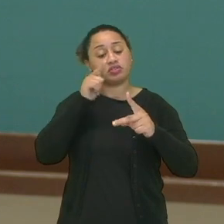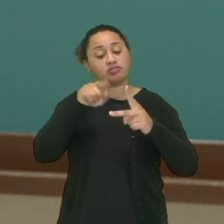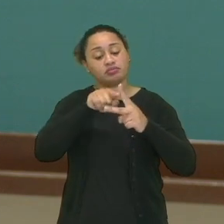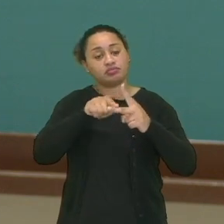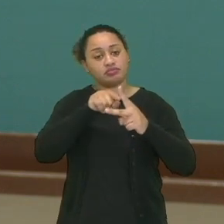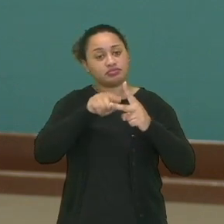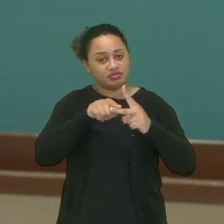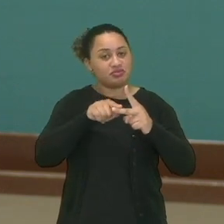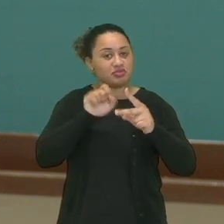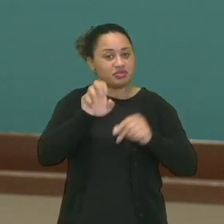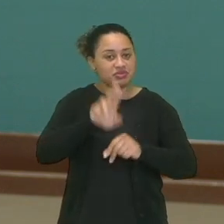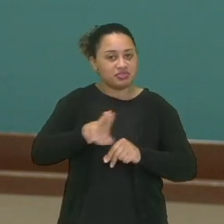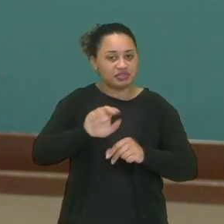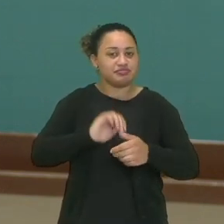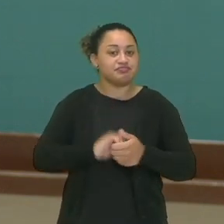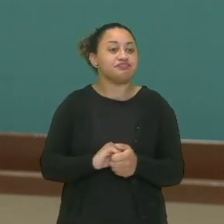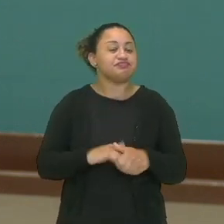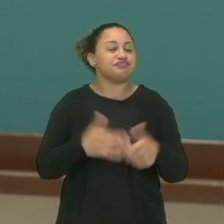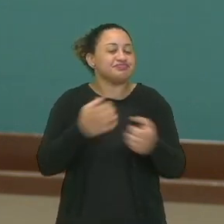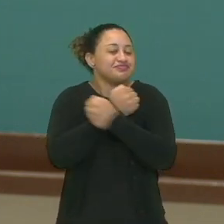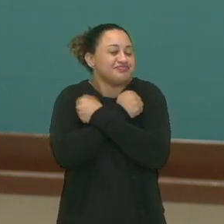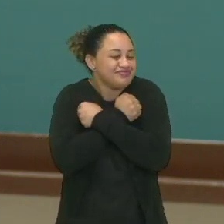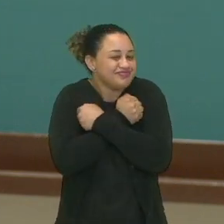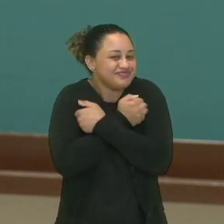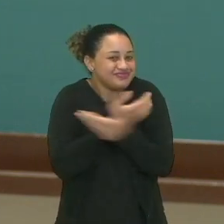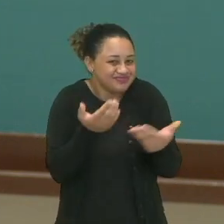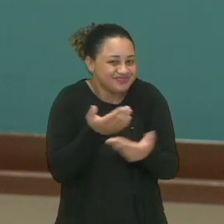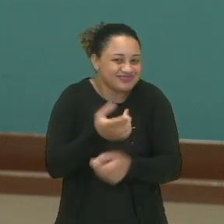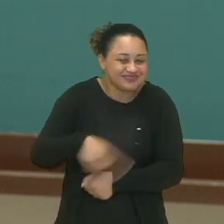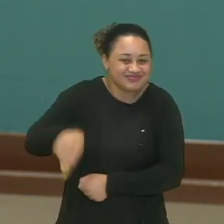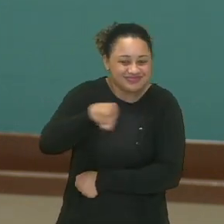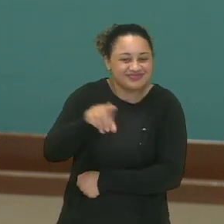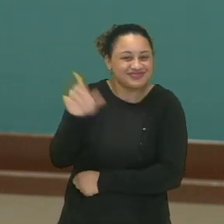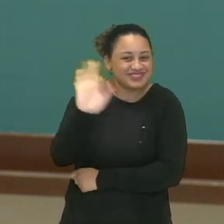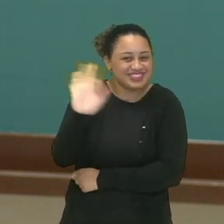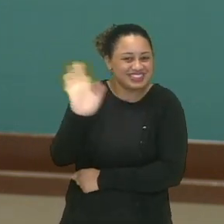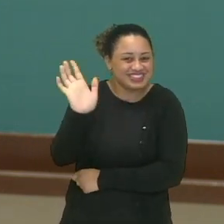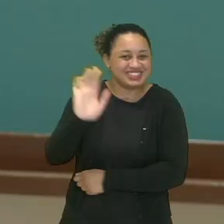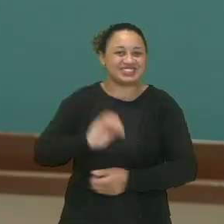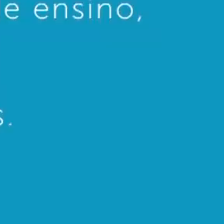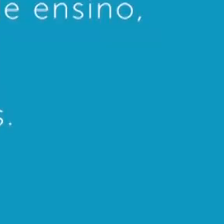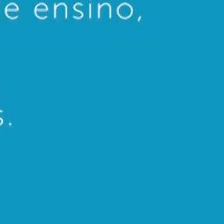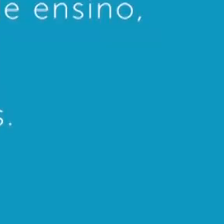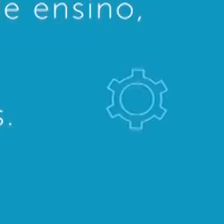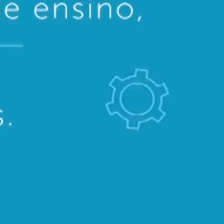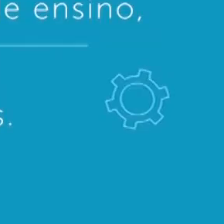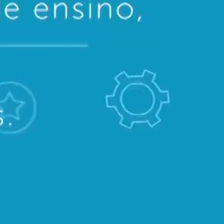trabalhando, tá bom? Então, gente, ó, aquele abraço da prof bem apertado, ó, até mais!